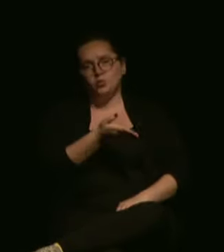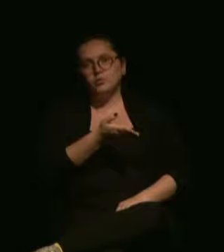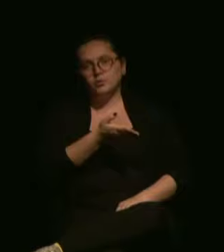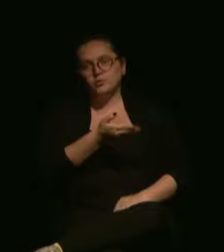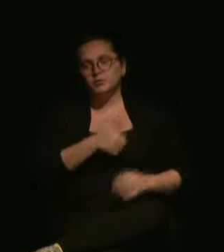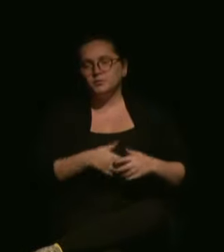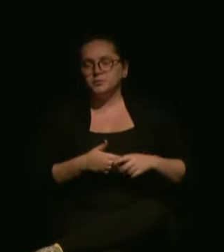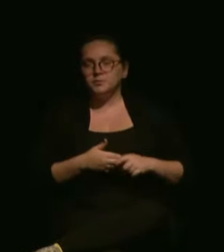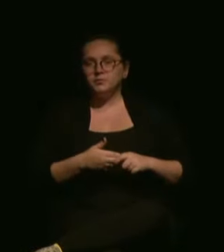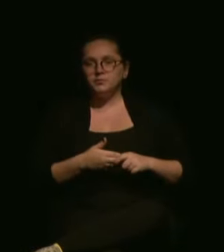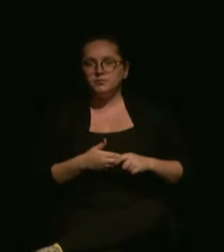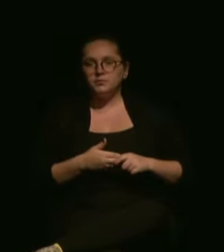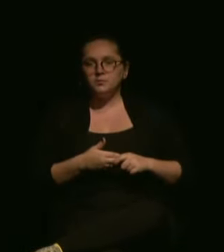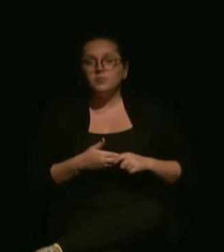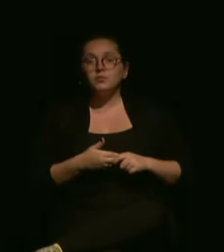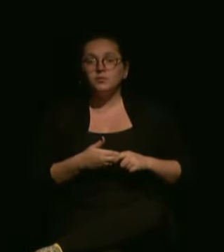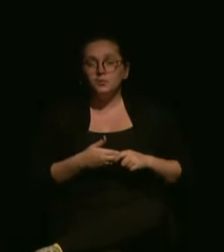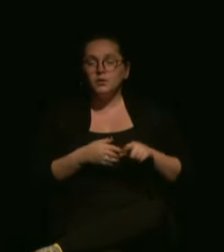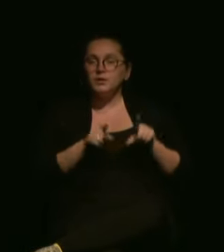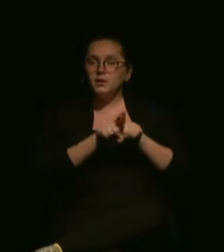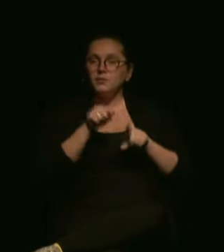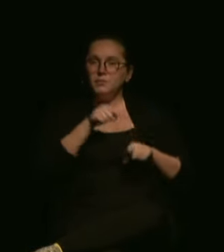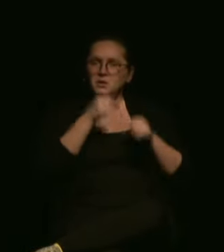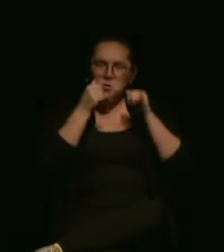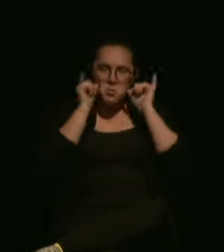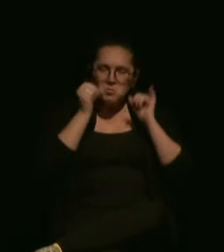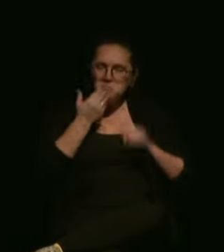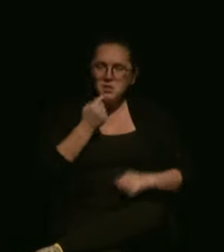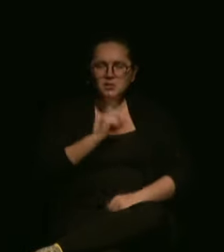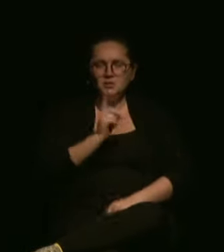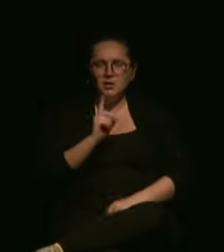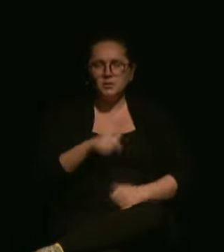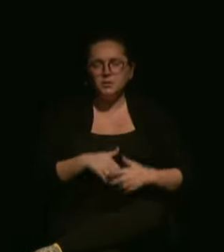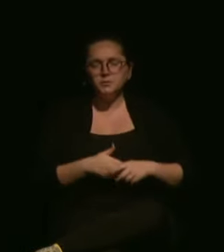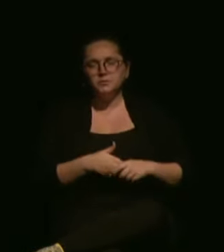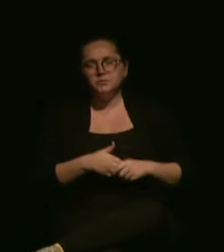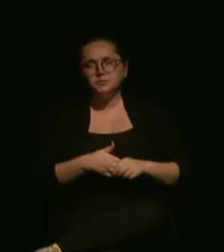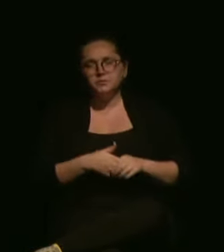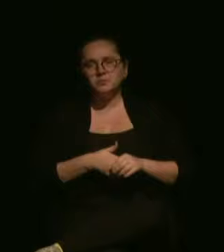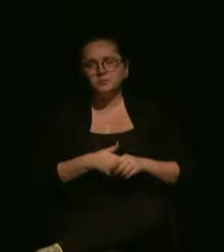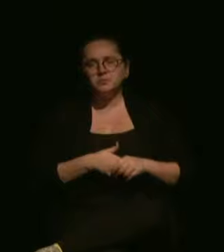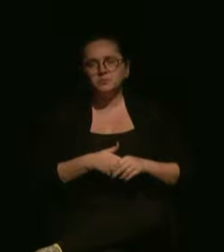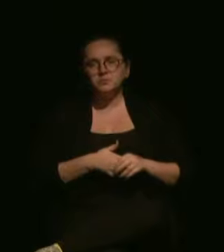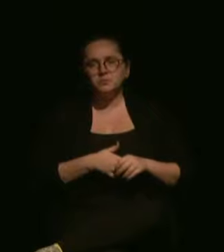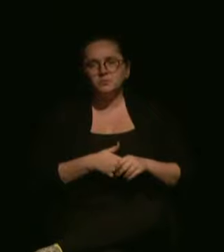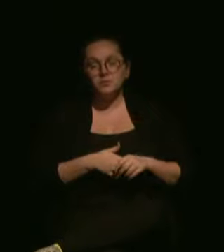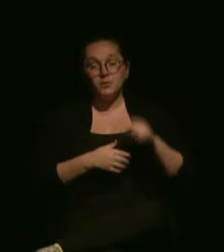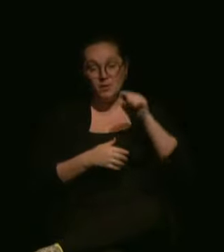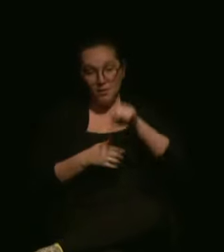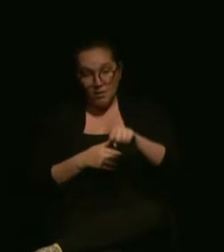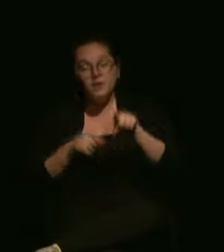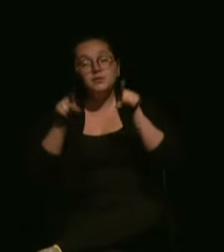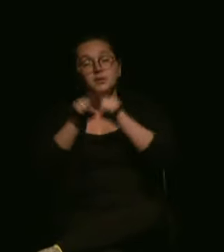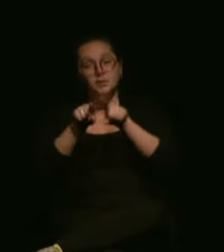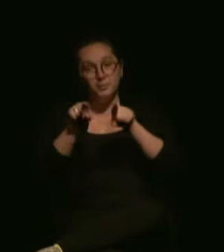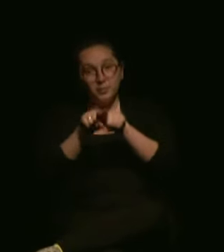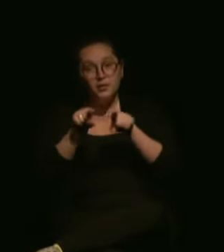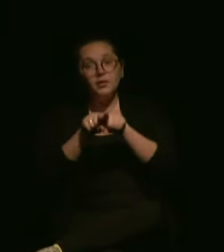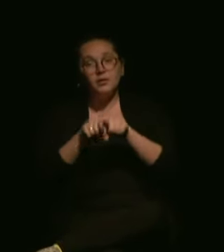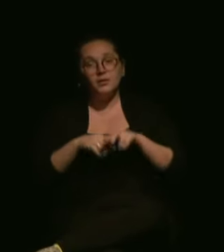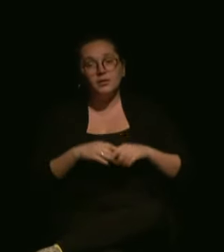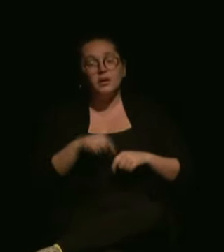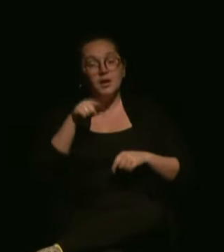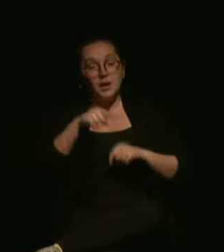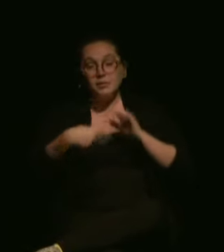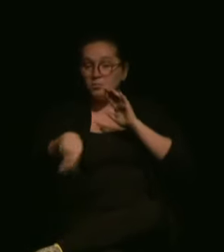O gado também come. O gado também come isso aqui. Alimento. Isso aqui também,